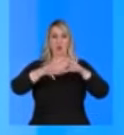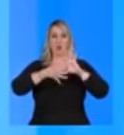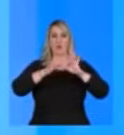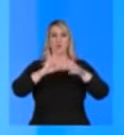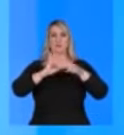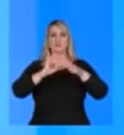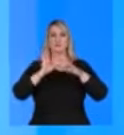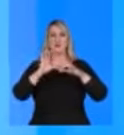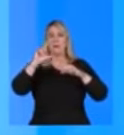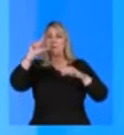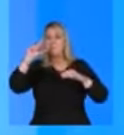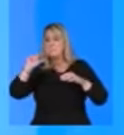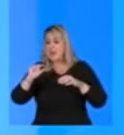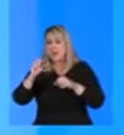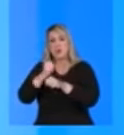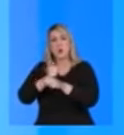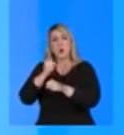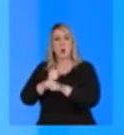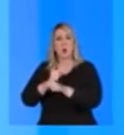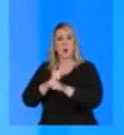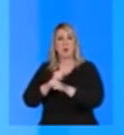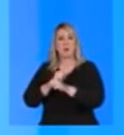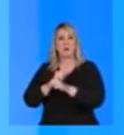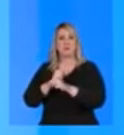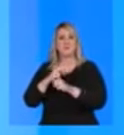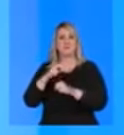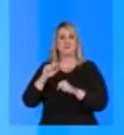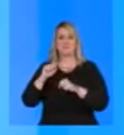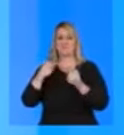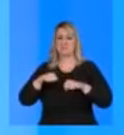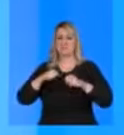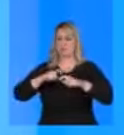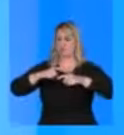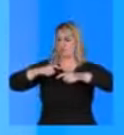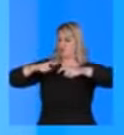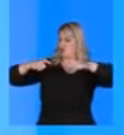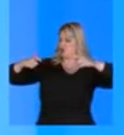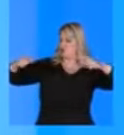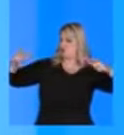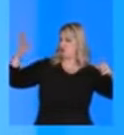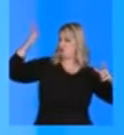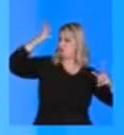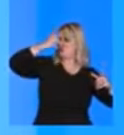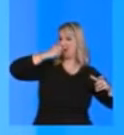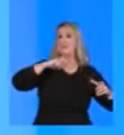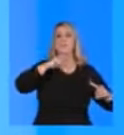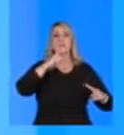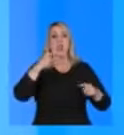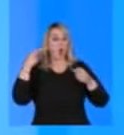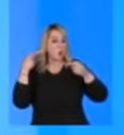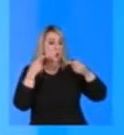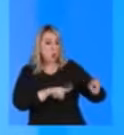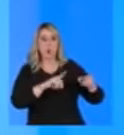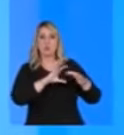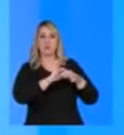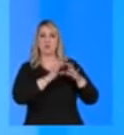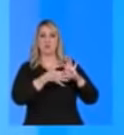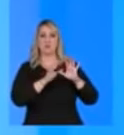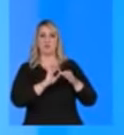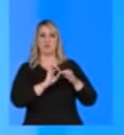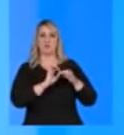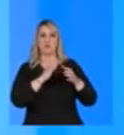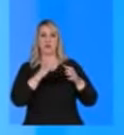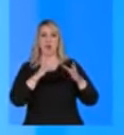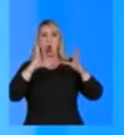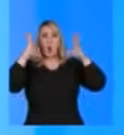ter feito um pouco menos de obras não precisa ser tão não precisaria ser tão voluptuoso ninguém era contra as Olimpíadas mas pegar o